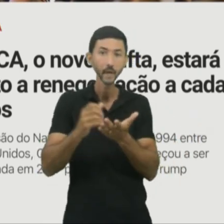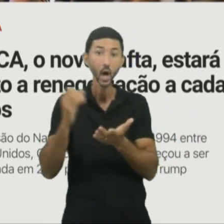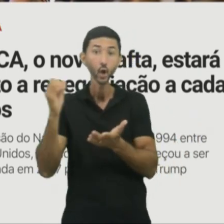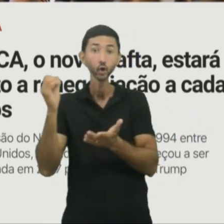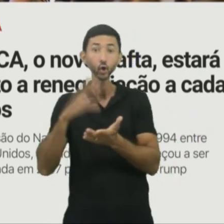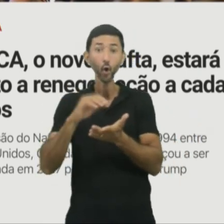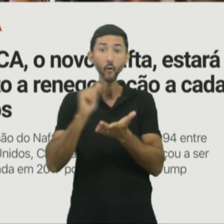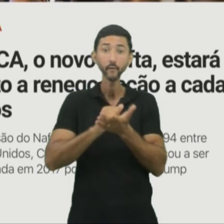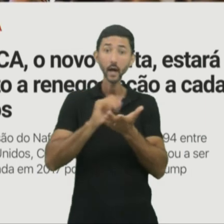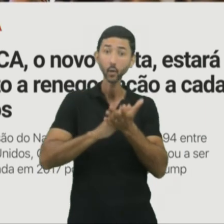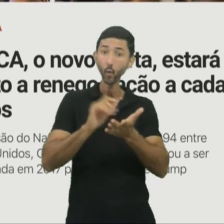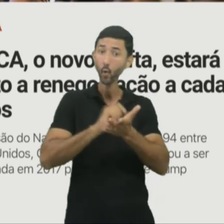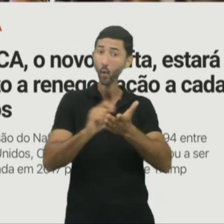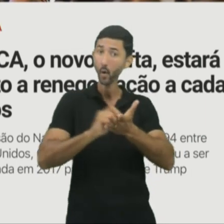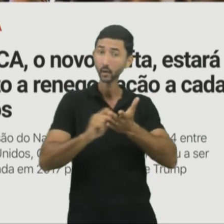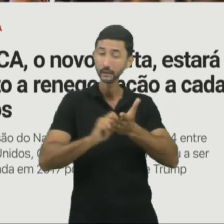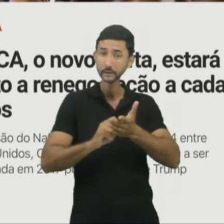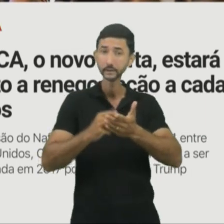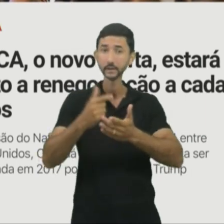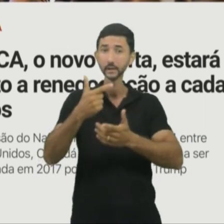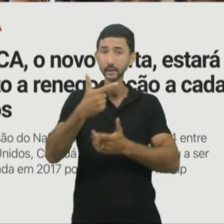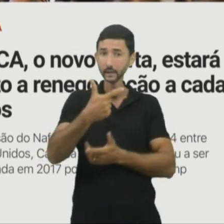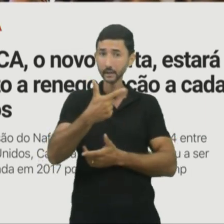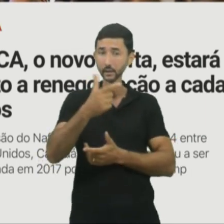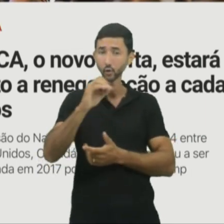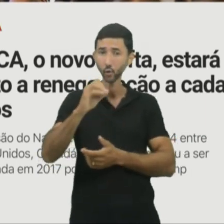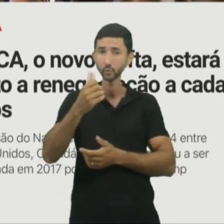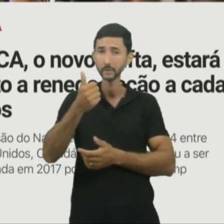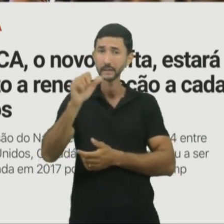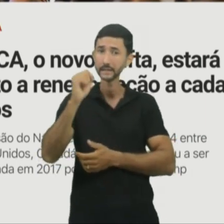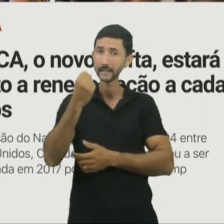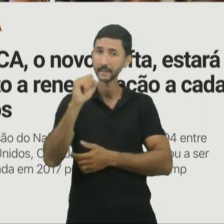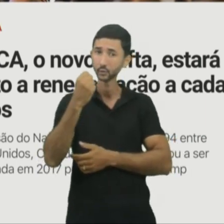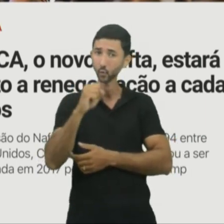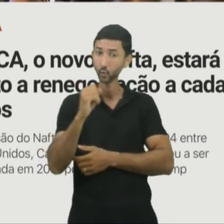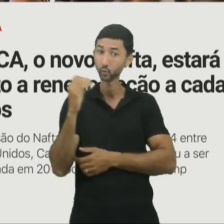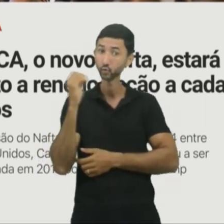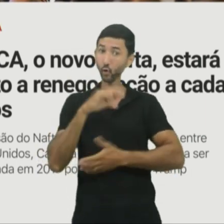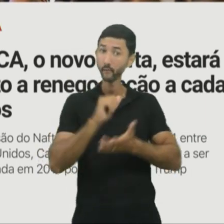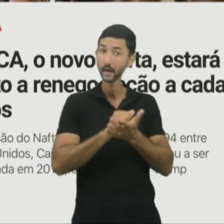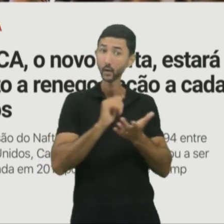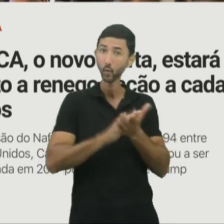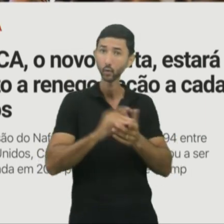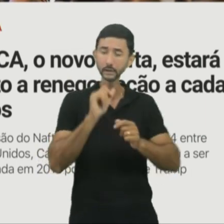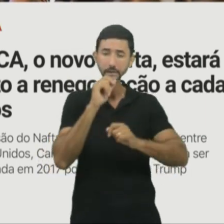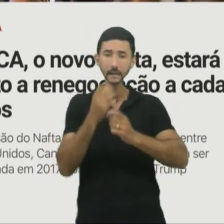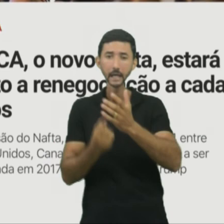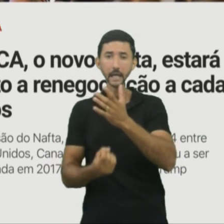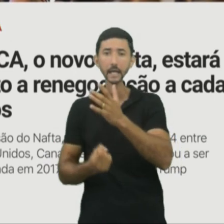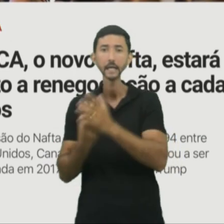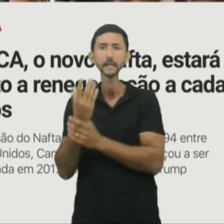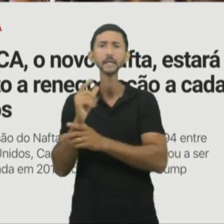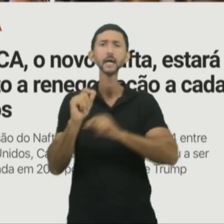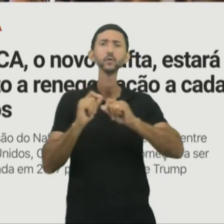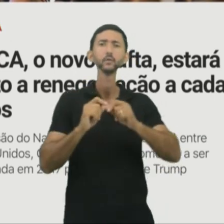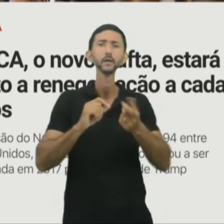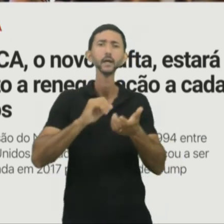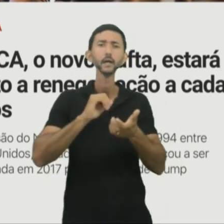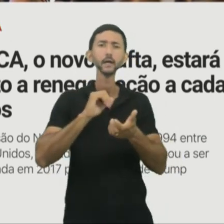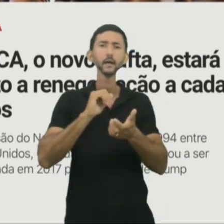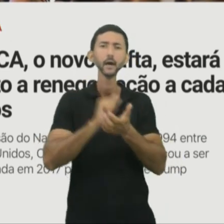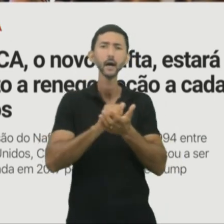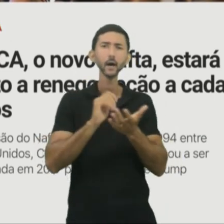novo acordo em 2018 e agora eles criaram um acordo que